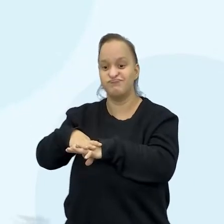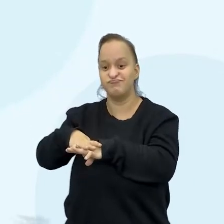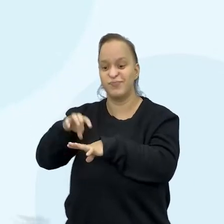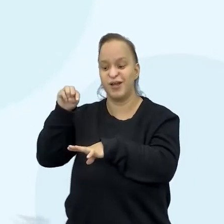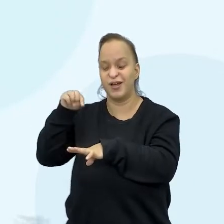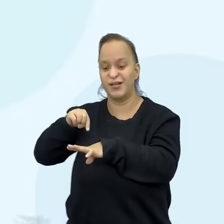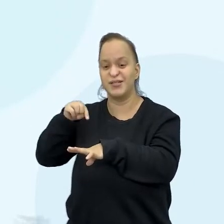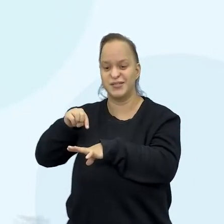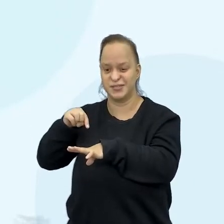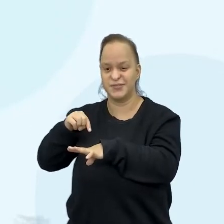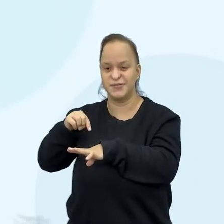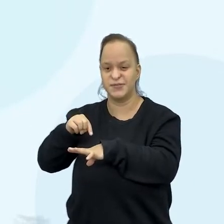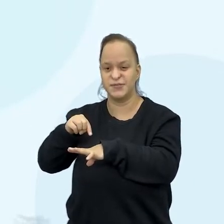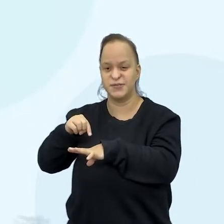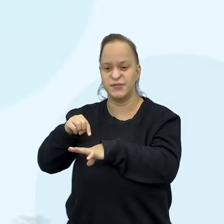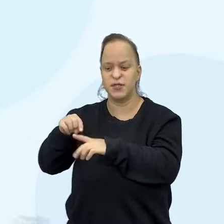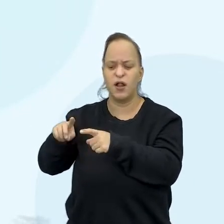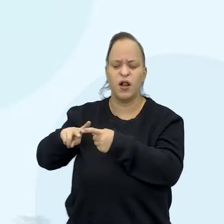a